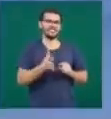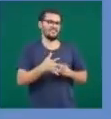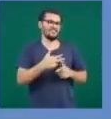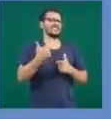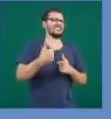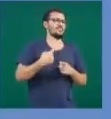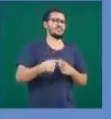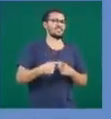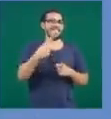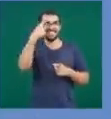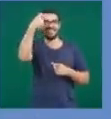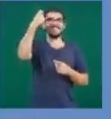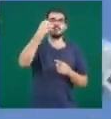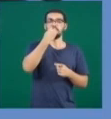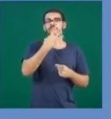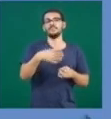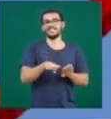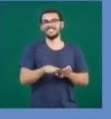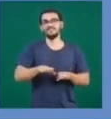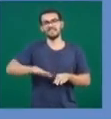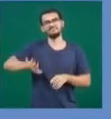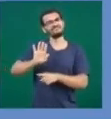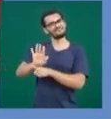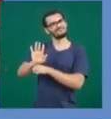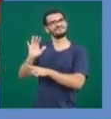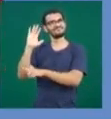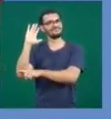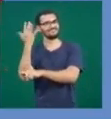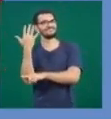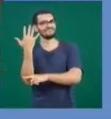E o meio ambiente agradece.